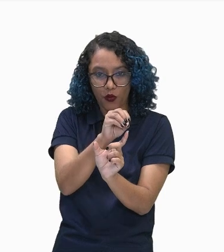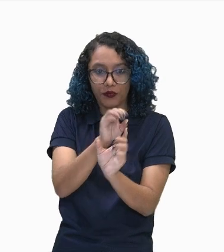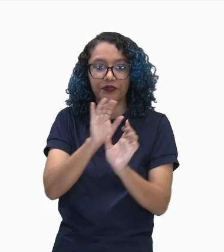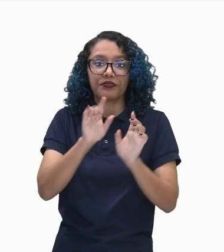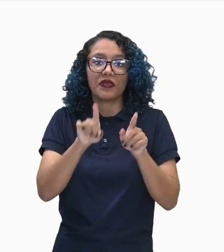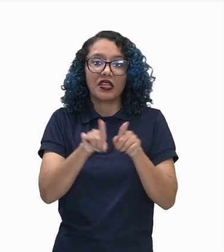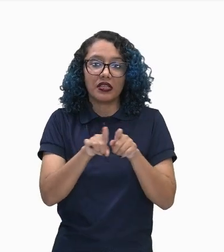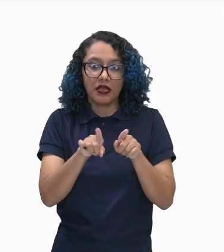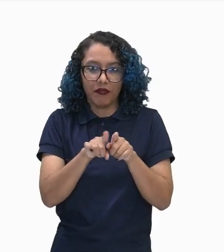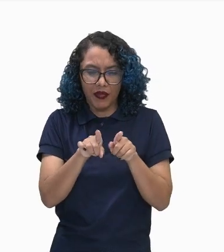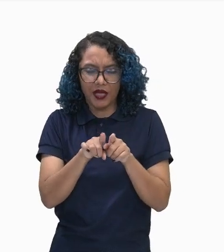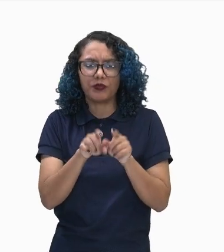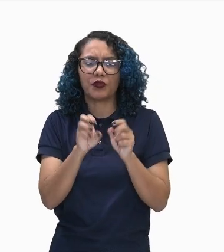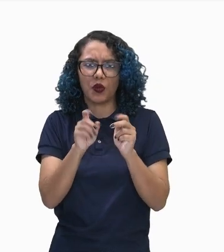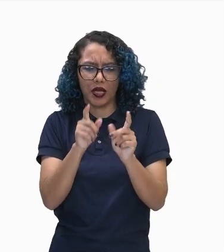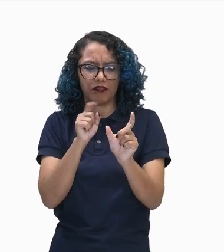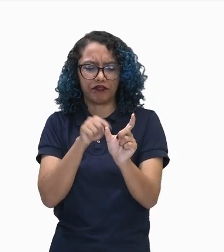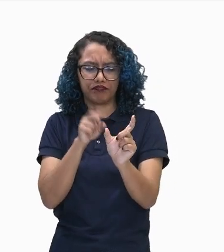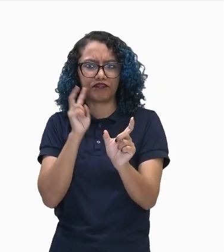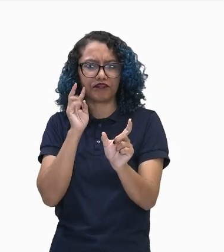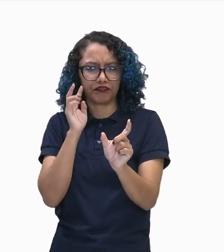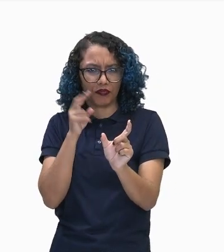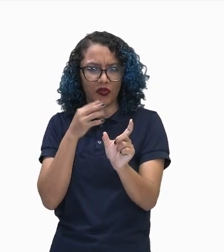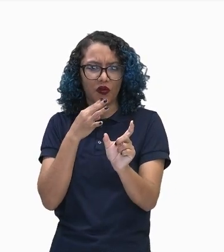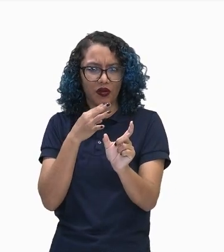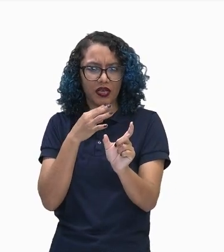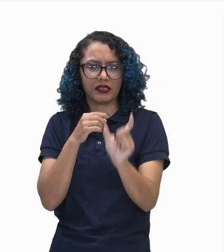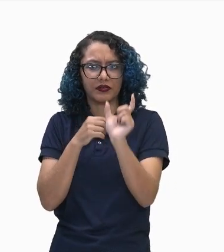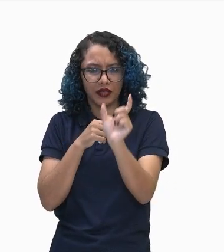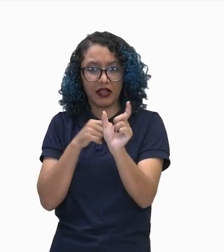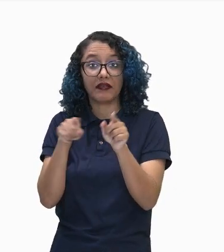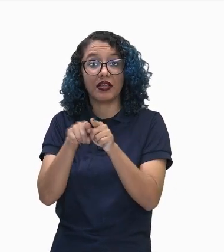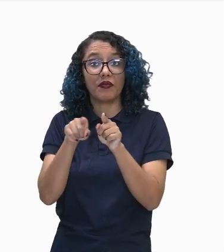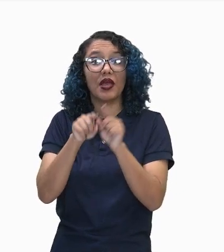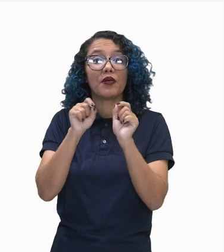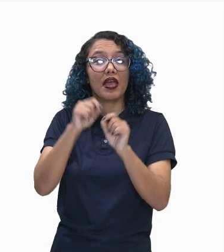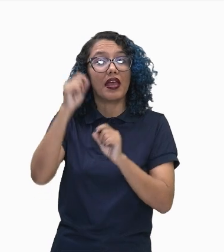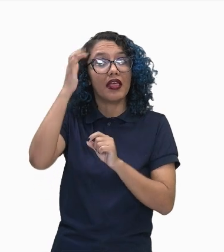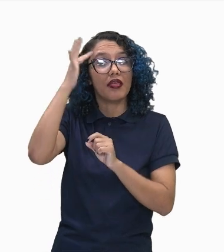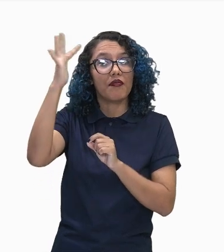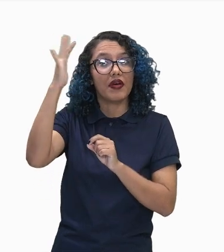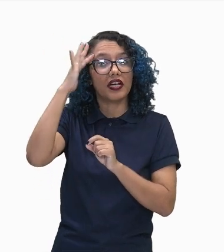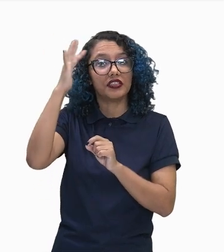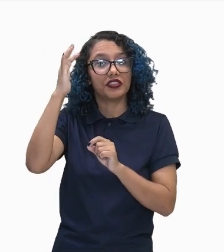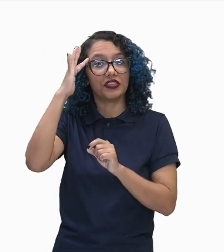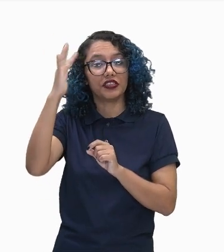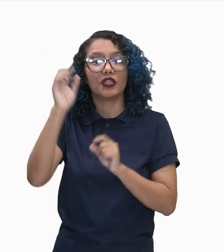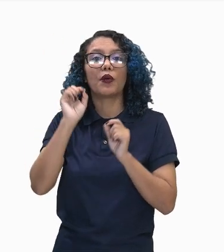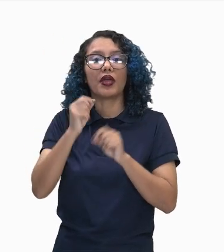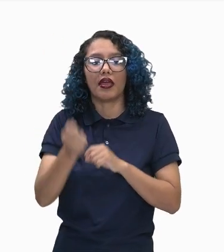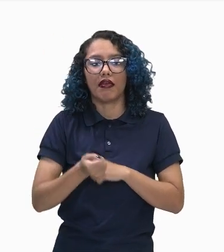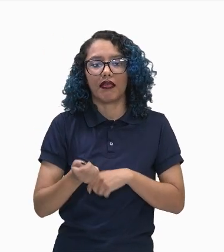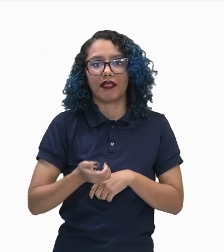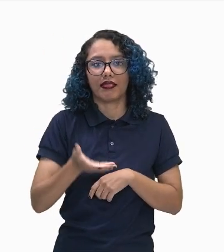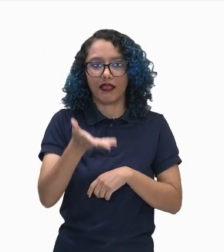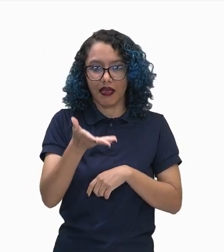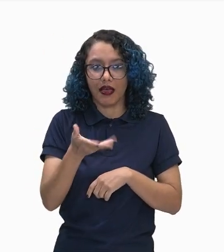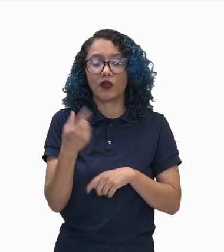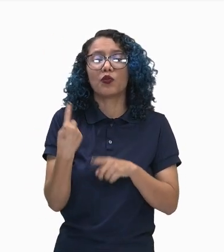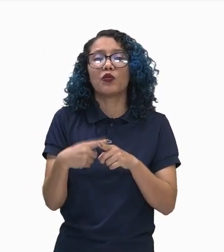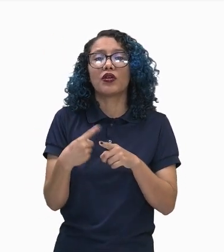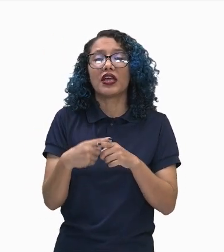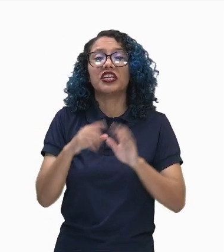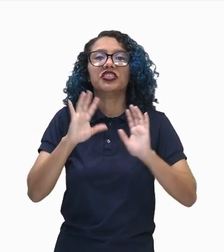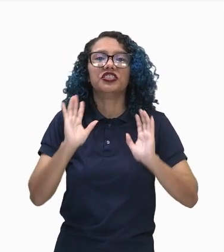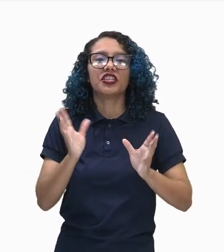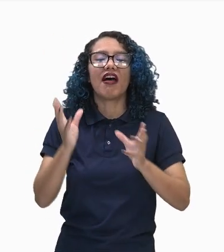palavra dado, imaginamos a imagem de um dado, porque essa imagem já está